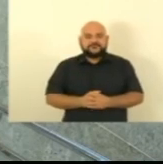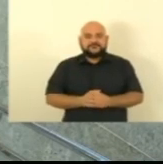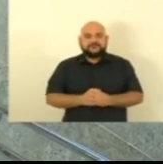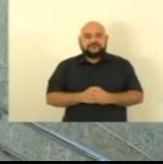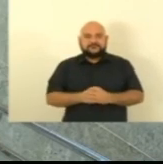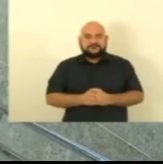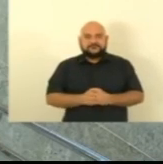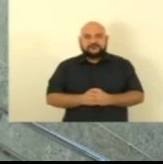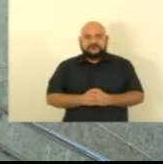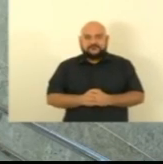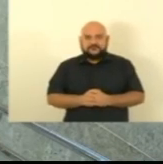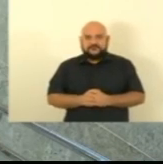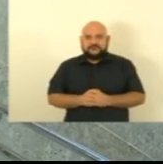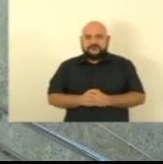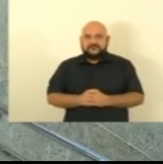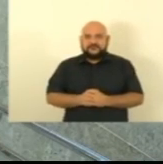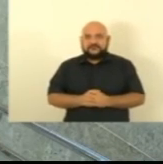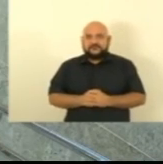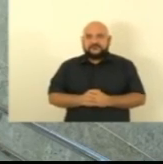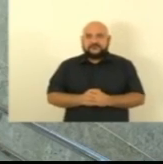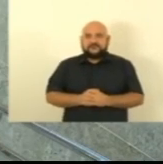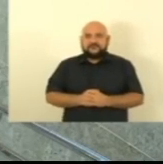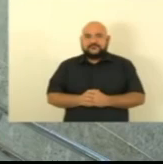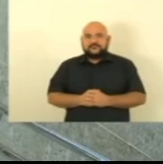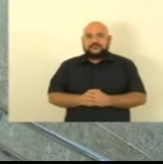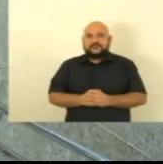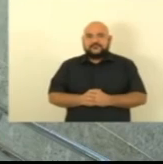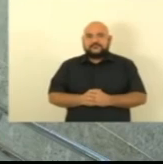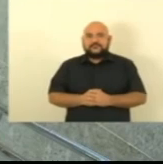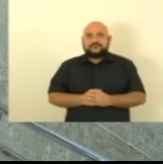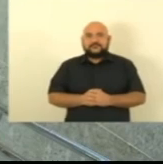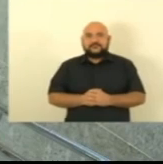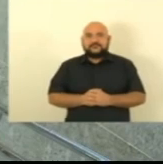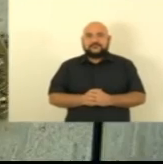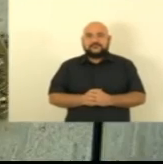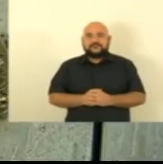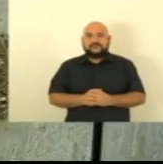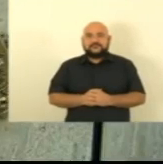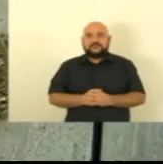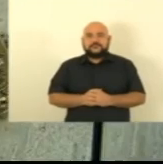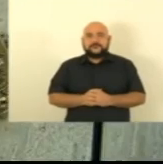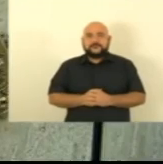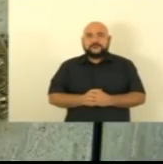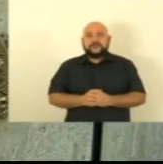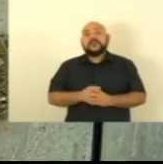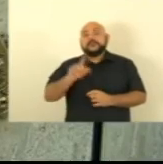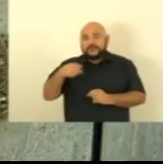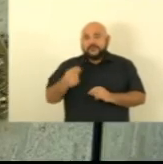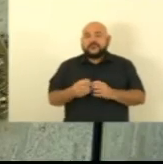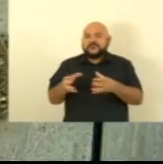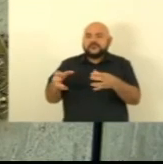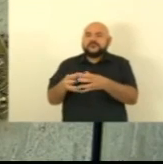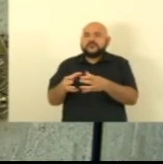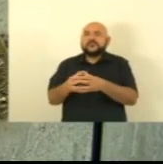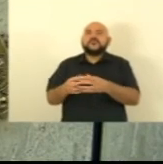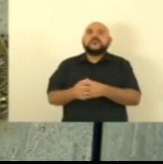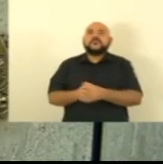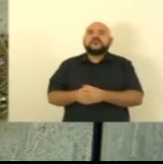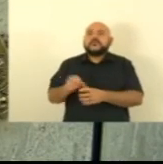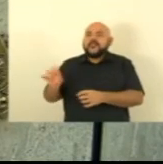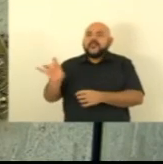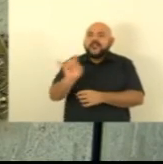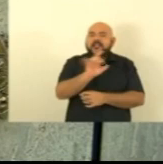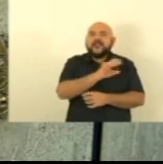Engenheiro José Esmeraldo será o último a fazer uso da palavra, depois passaremos para o grande expediente, lideranças partidárias.